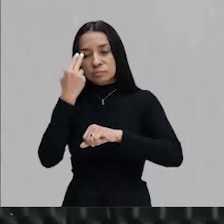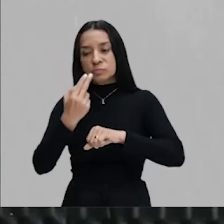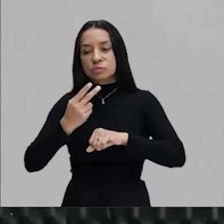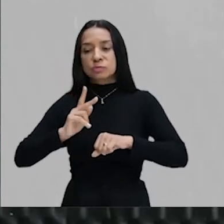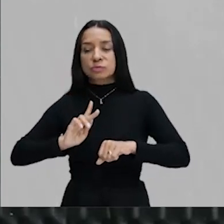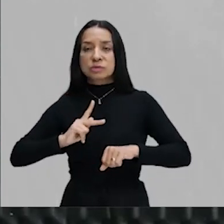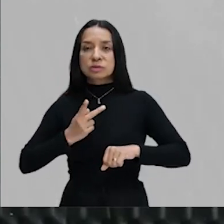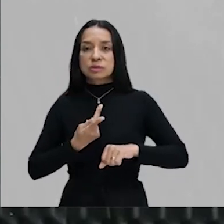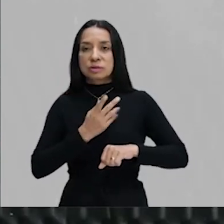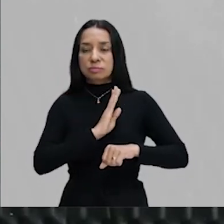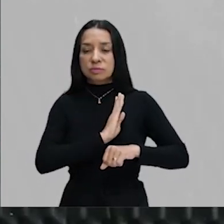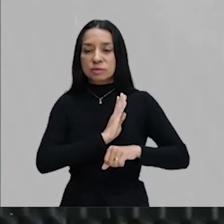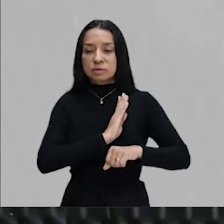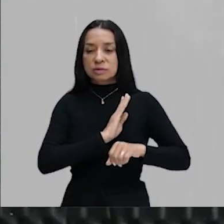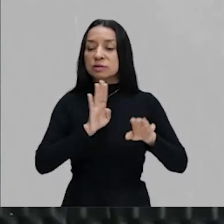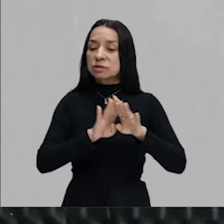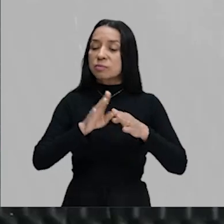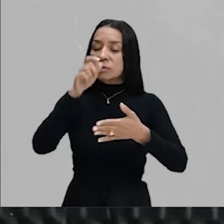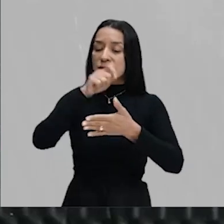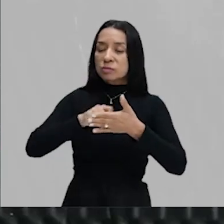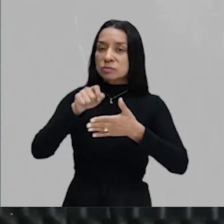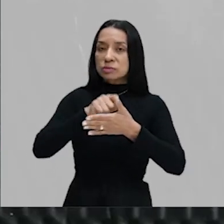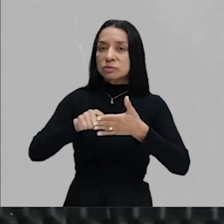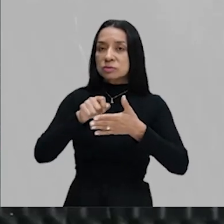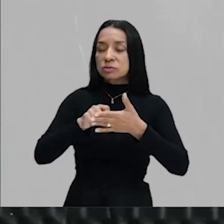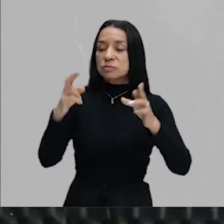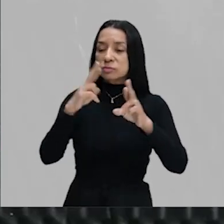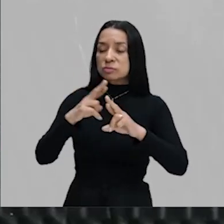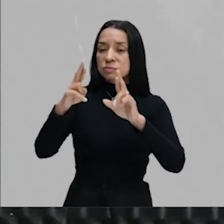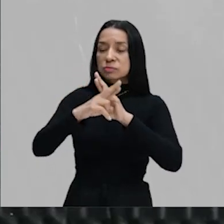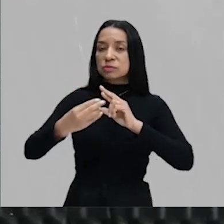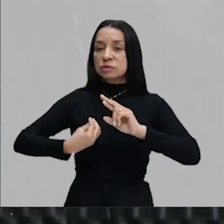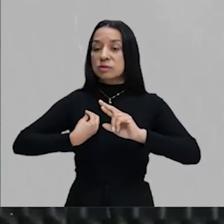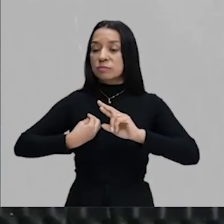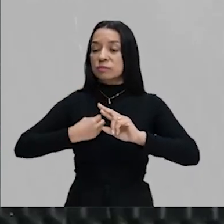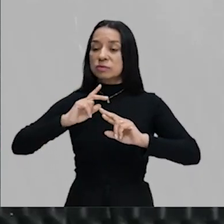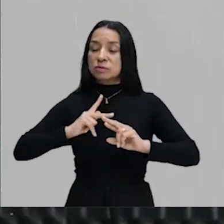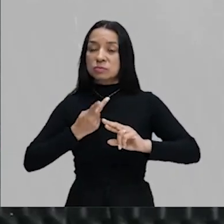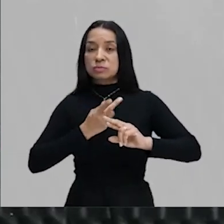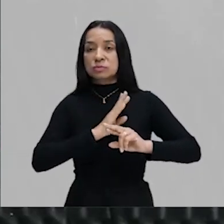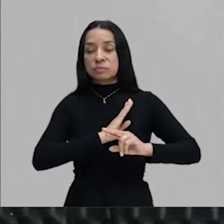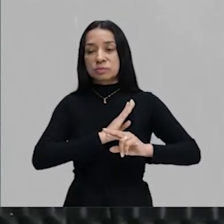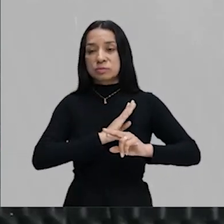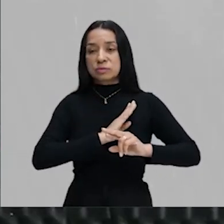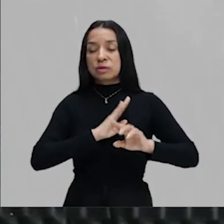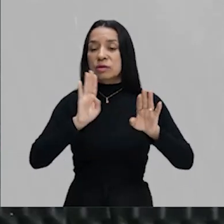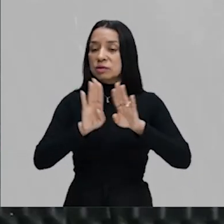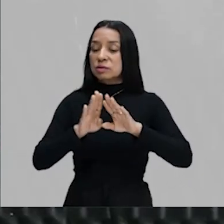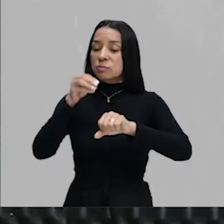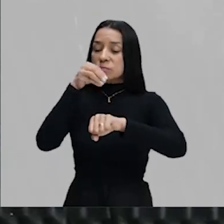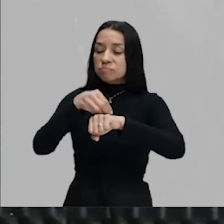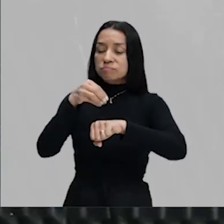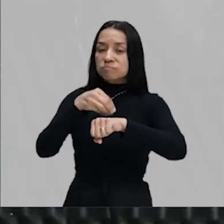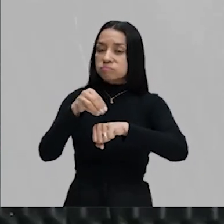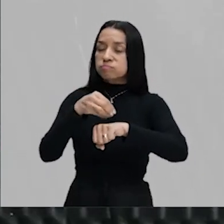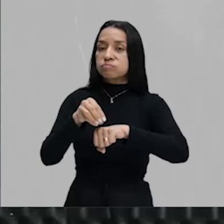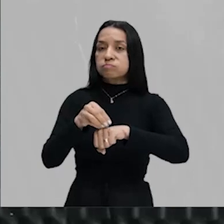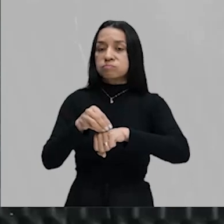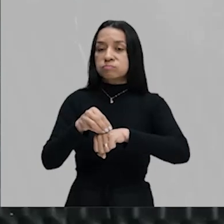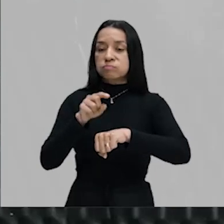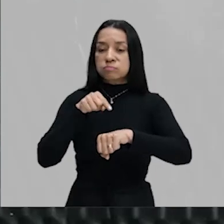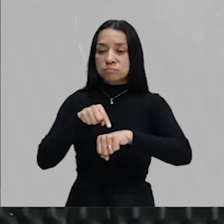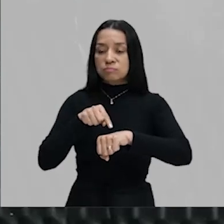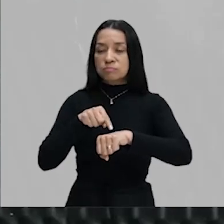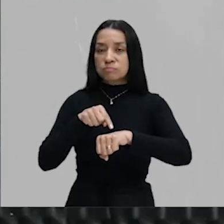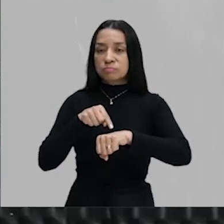outros povos em relação à vida dos hebreus, assim como os vestígios arqueológicos. O que não significa